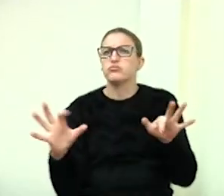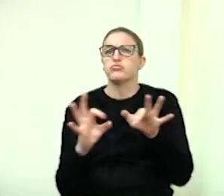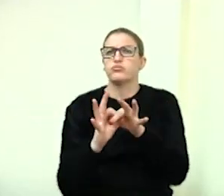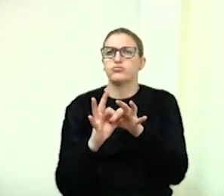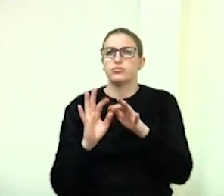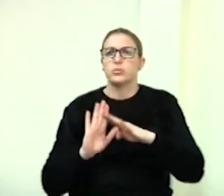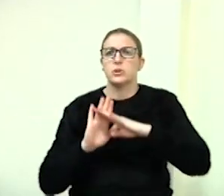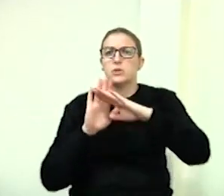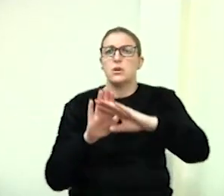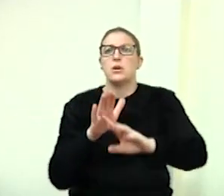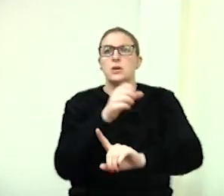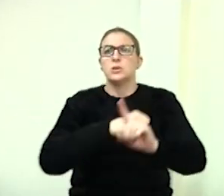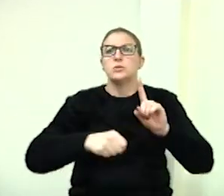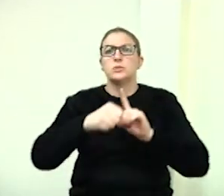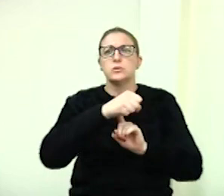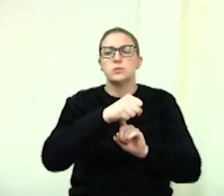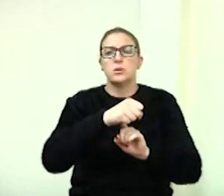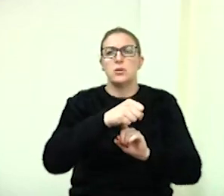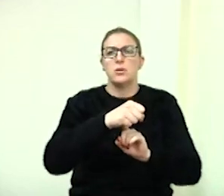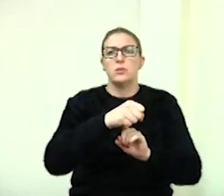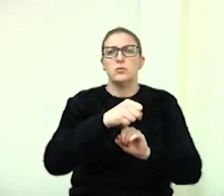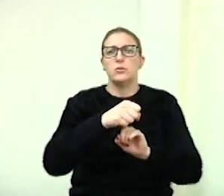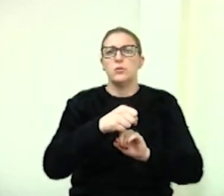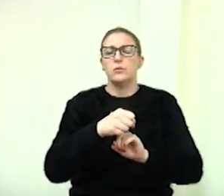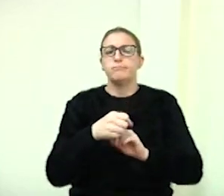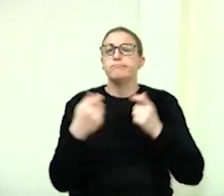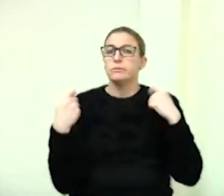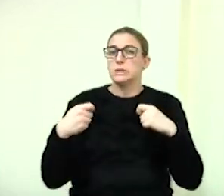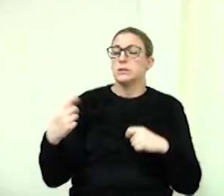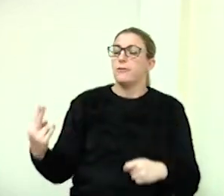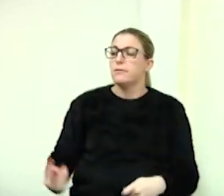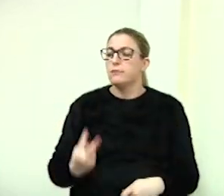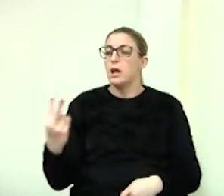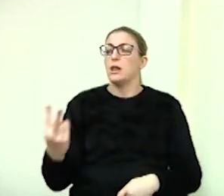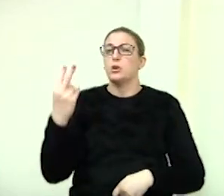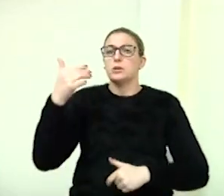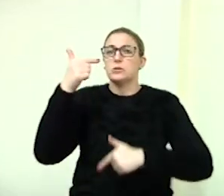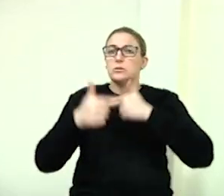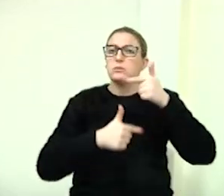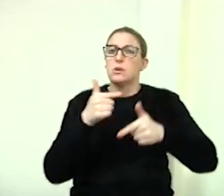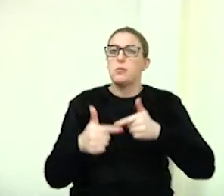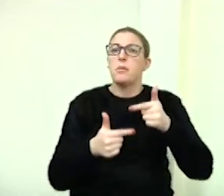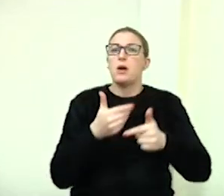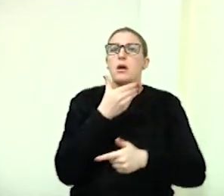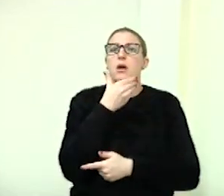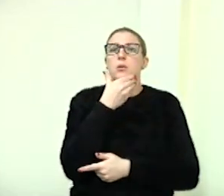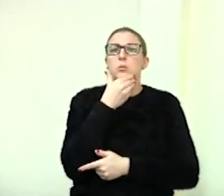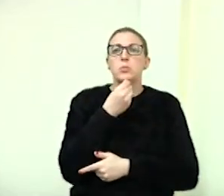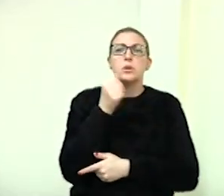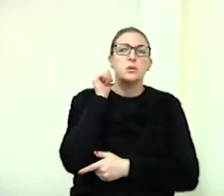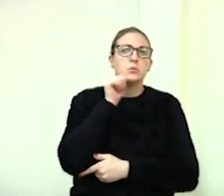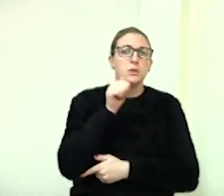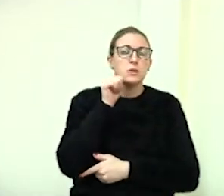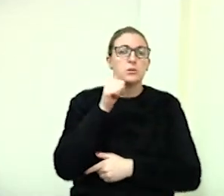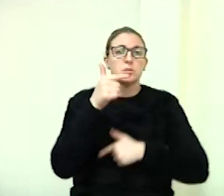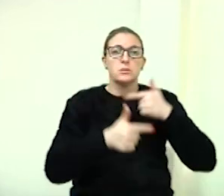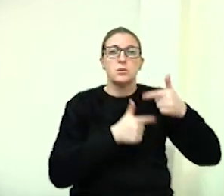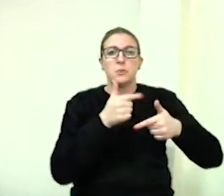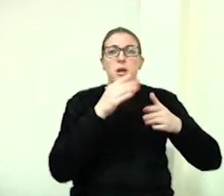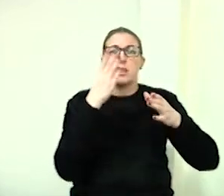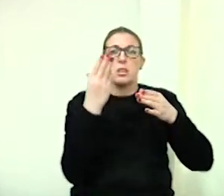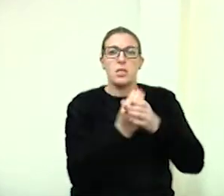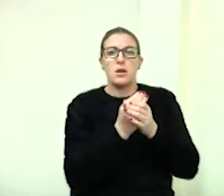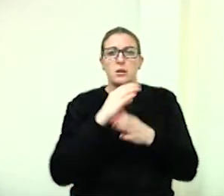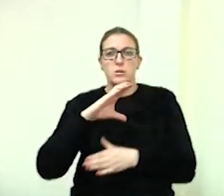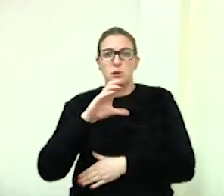E nesse ponto aqui também, Araújo, é louvar o trabalho daquelas meninas e meninos que trabalham lá nos CRAS e CREAS, porque